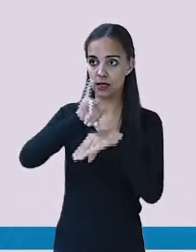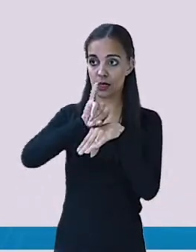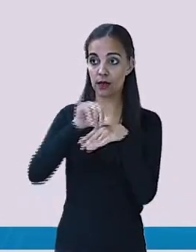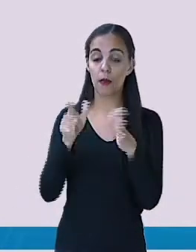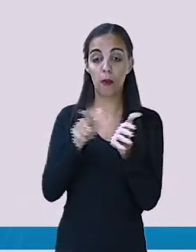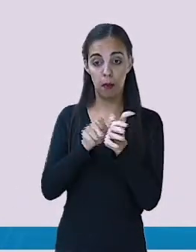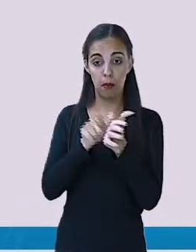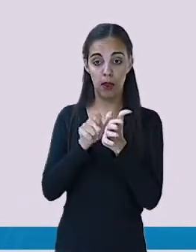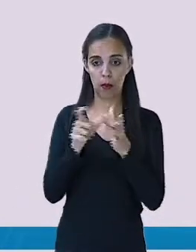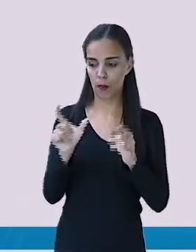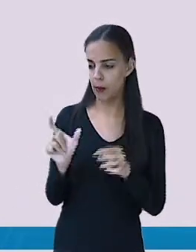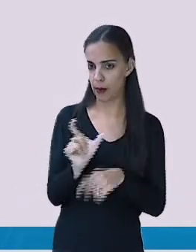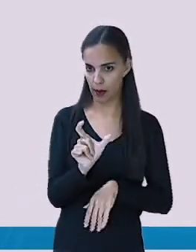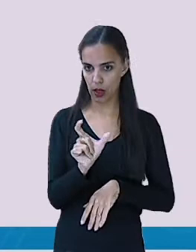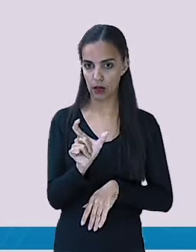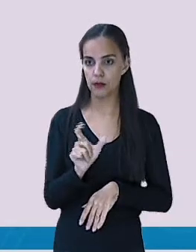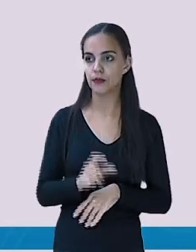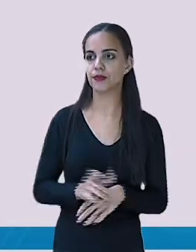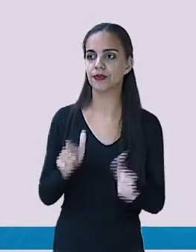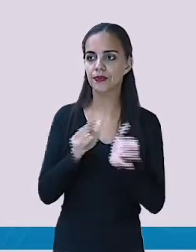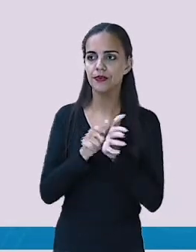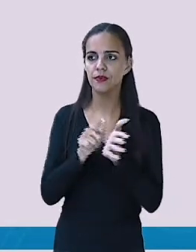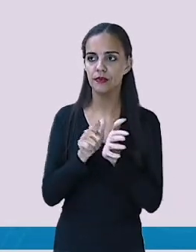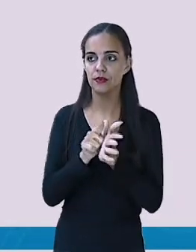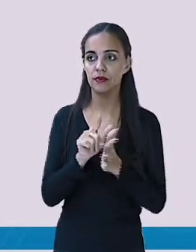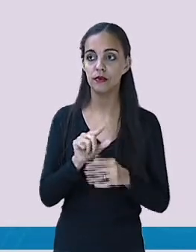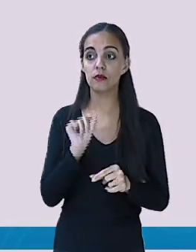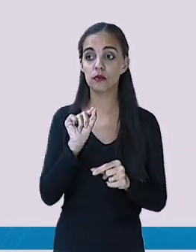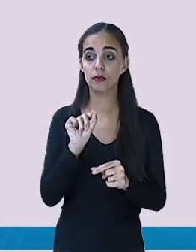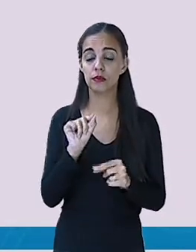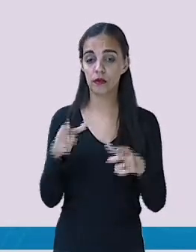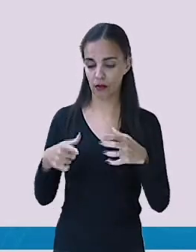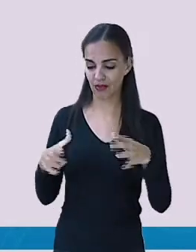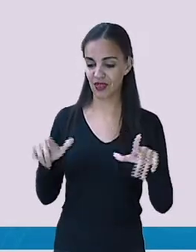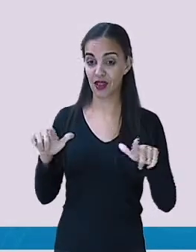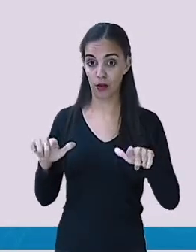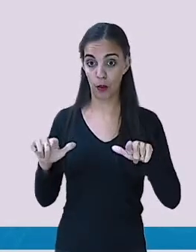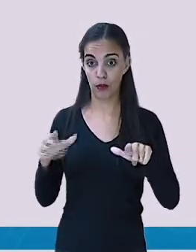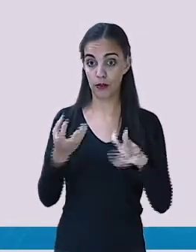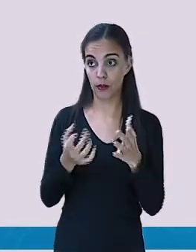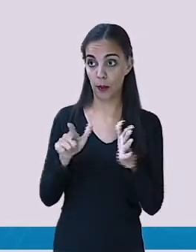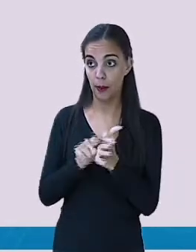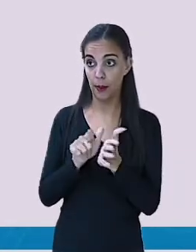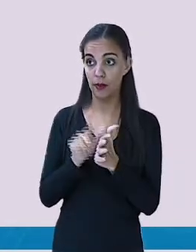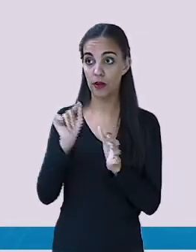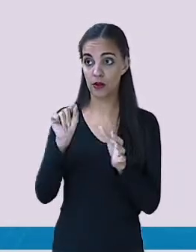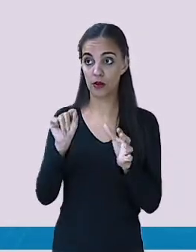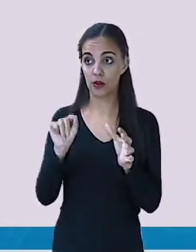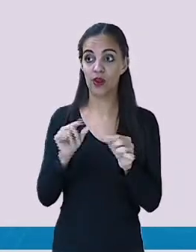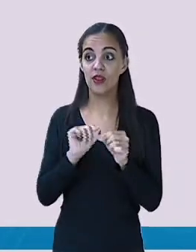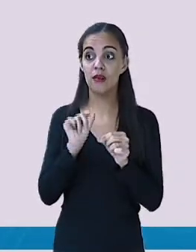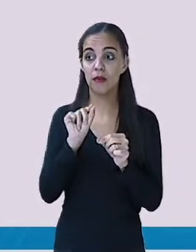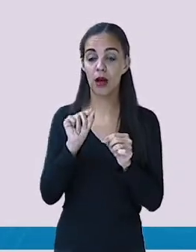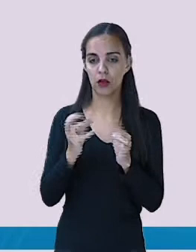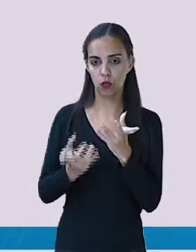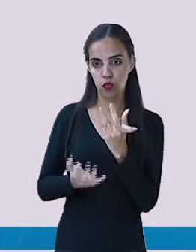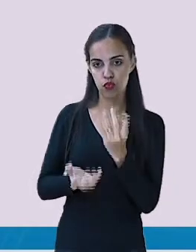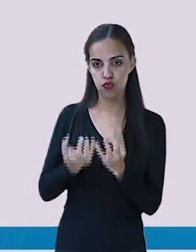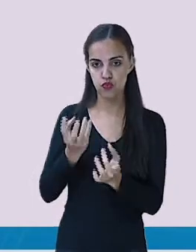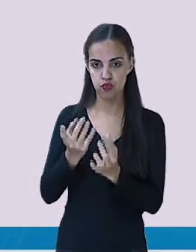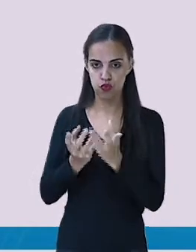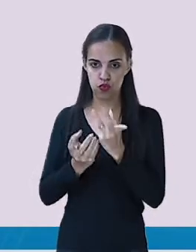um pedaço de papel O que está acontecendo com esses pedaço de papel e ele está sendo